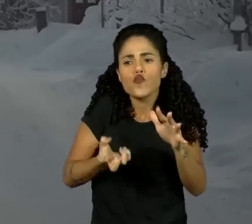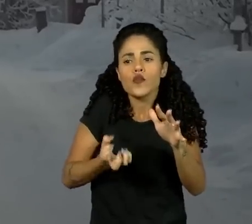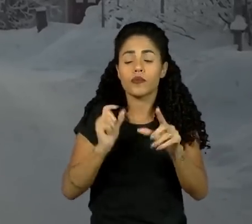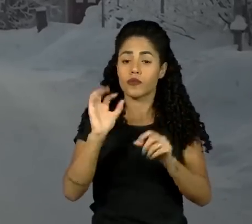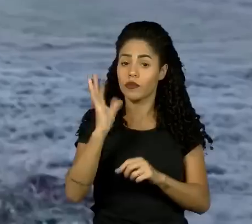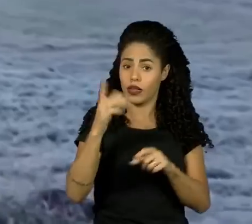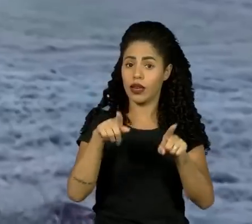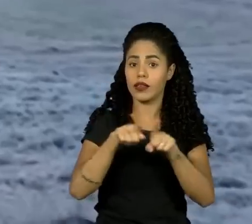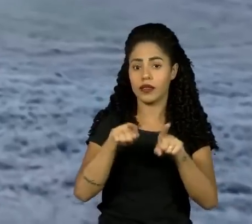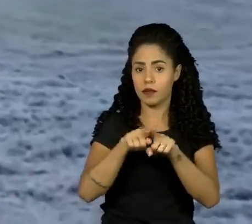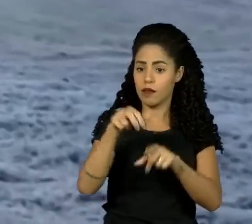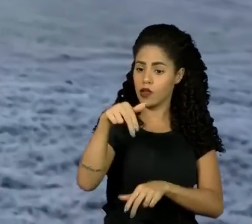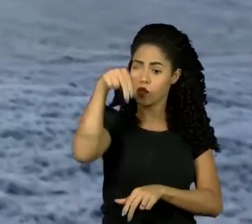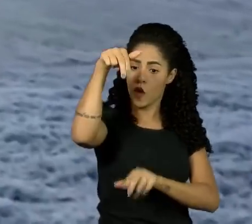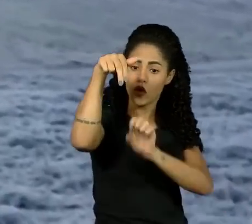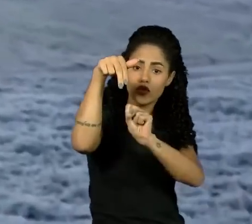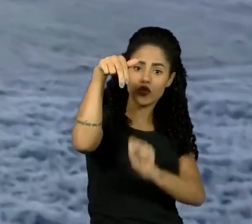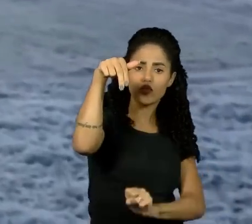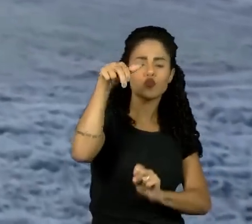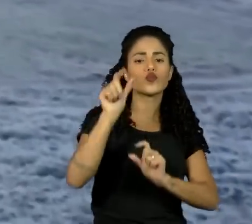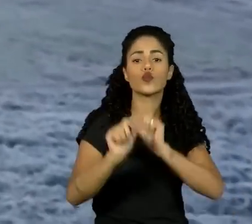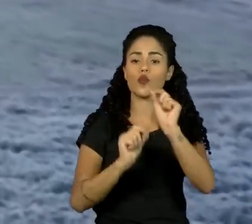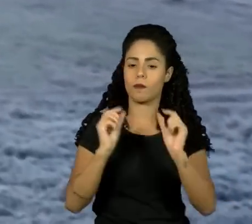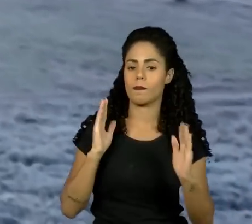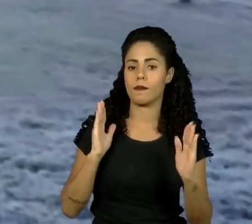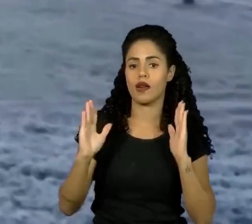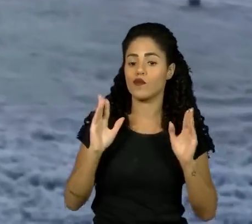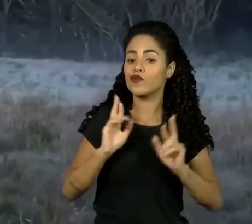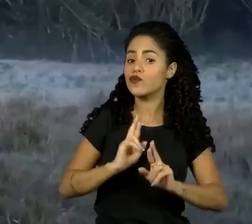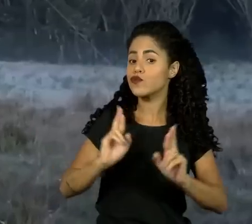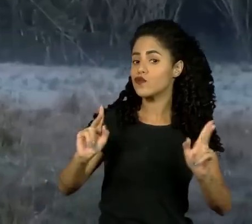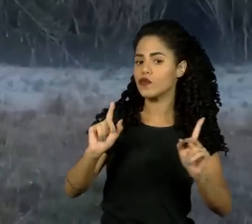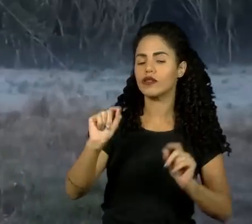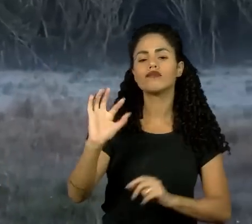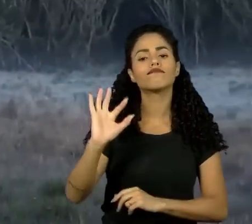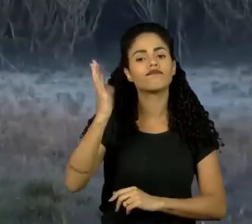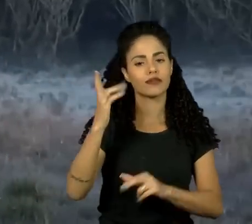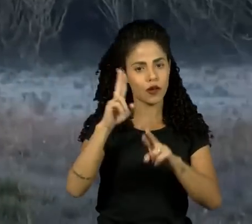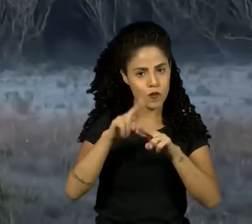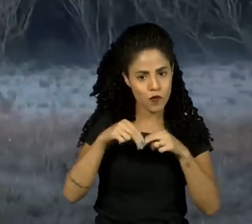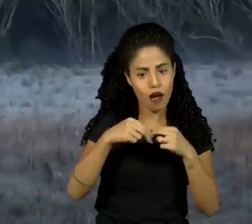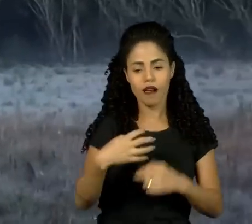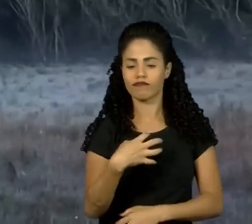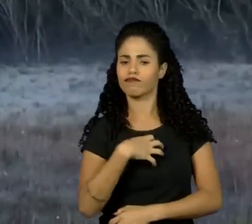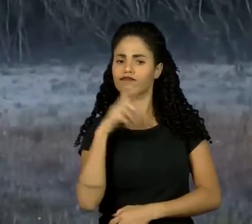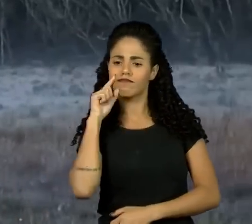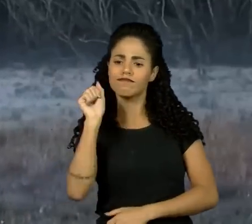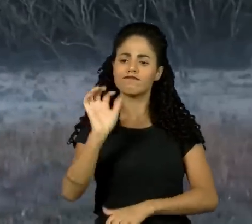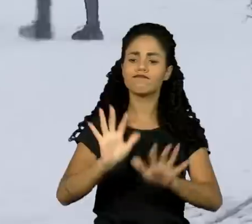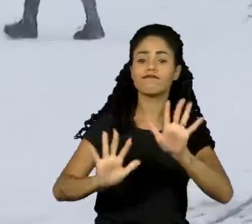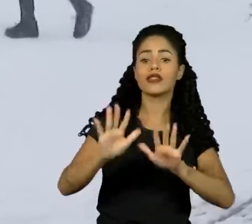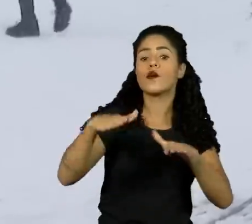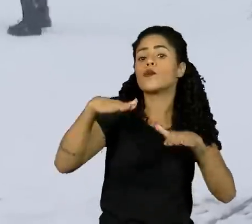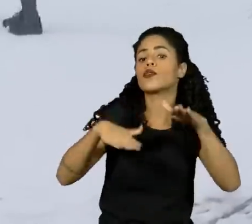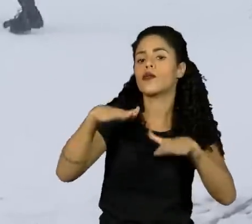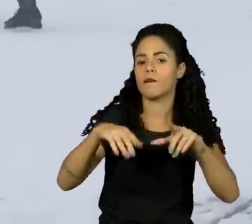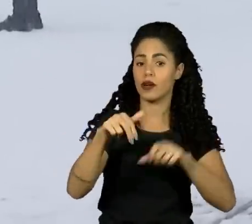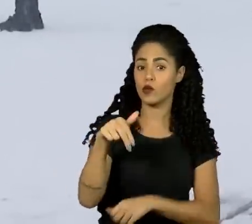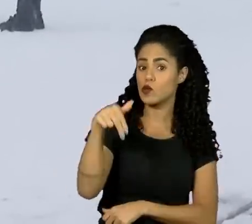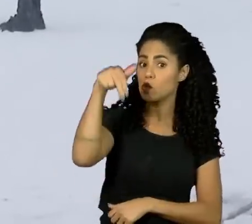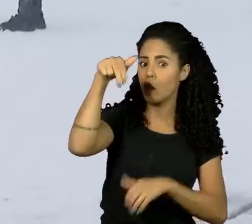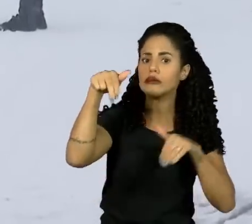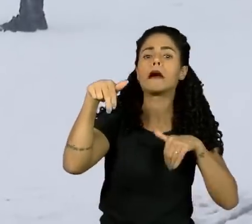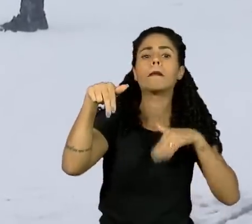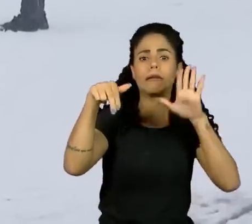hemisférios norte e sul acontece em épocas diferentes e com características que também variam. No norte é